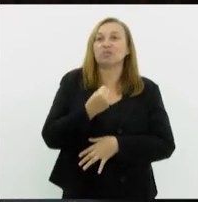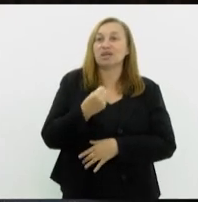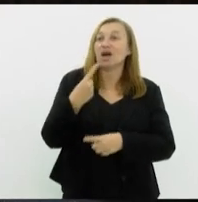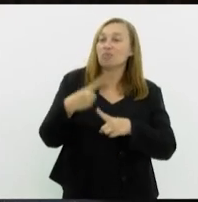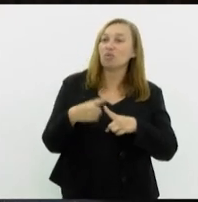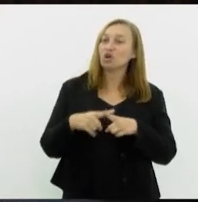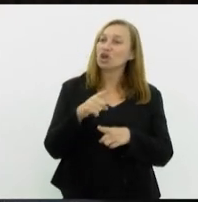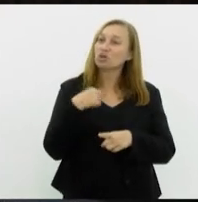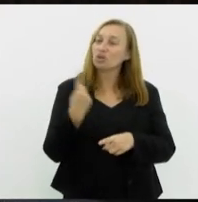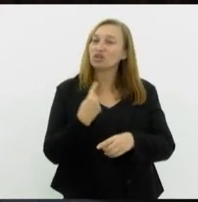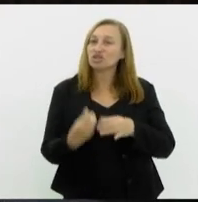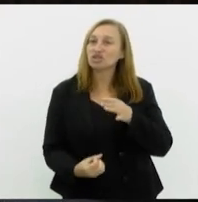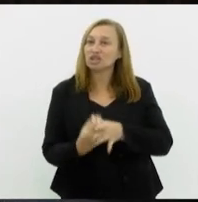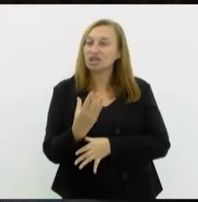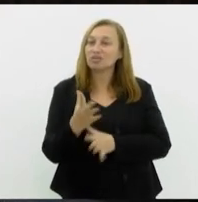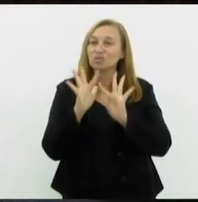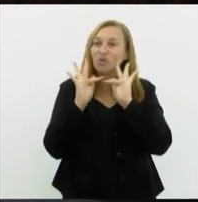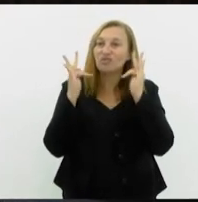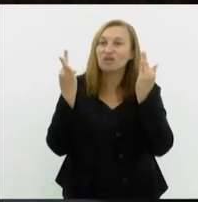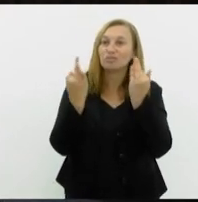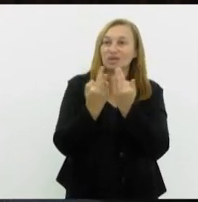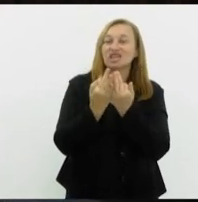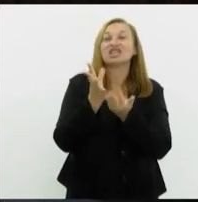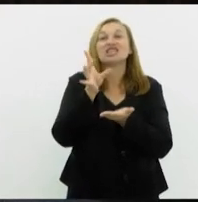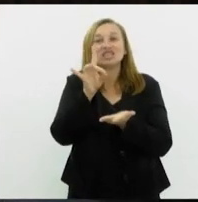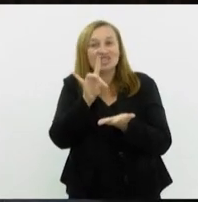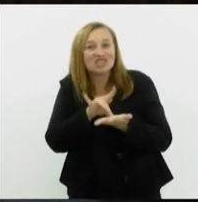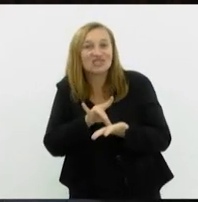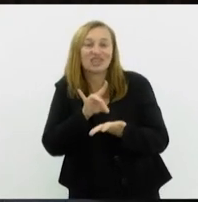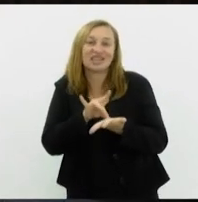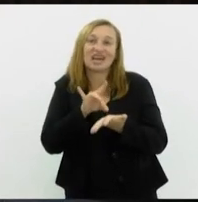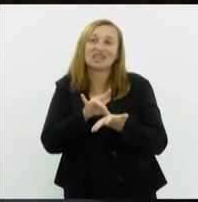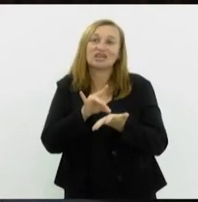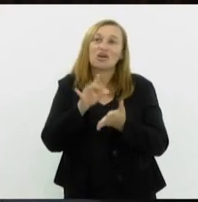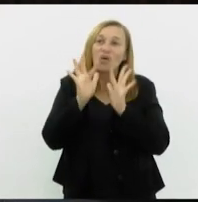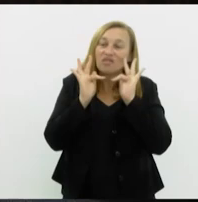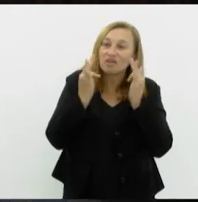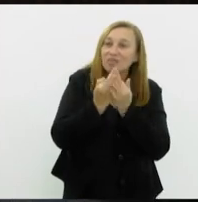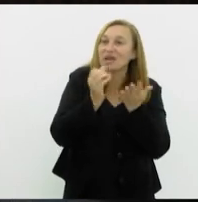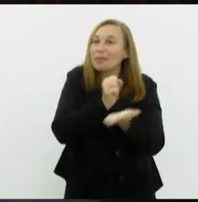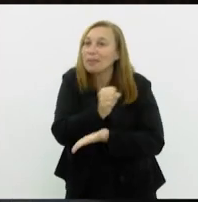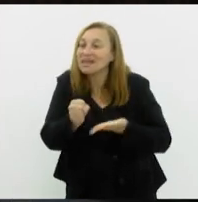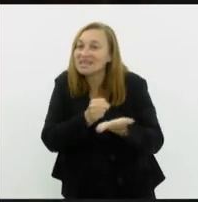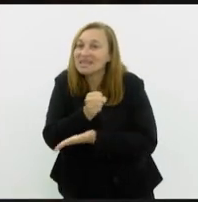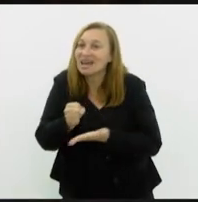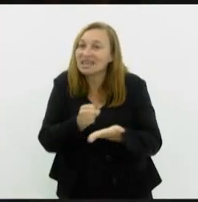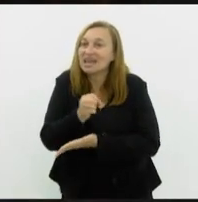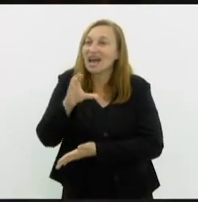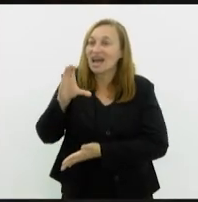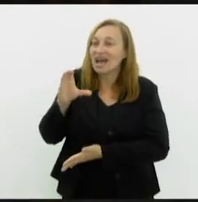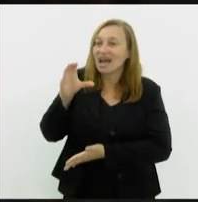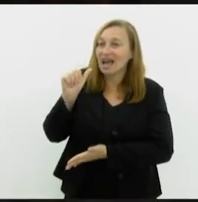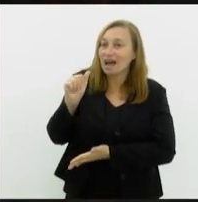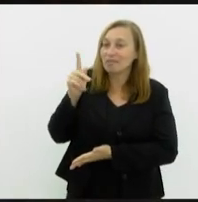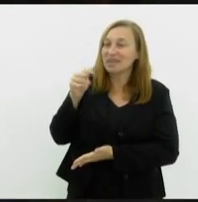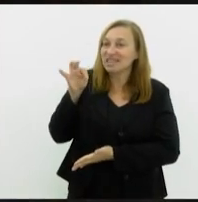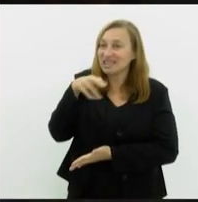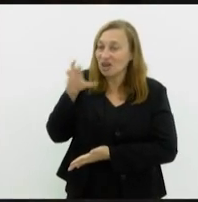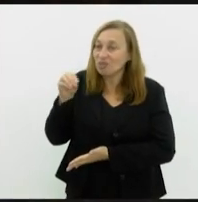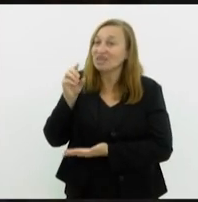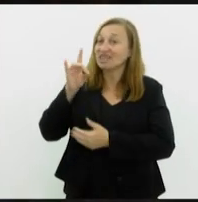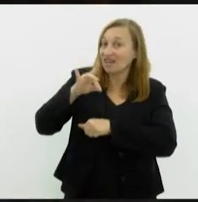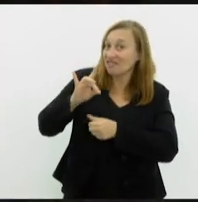gente construiu uma família de verdade, uma família baseada, Capitão Mouzinho, baseada na